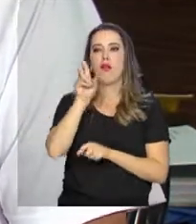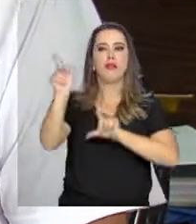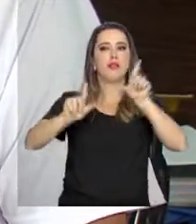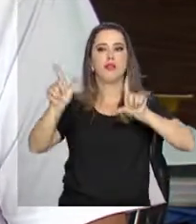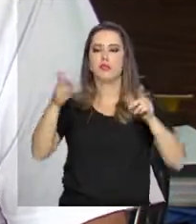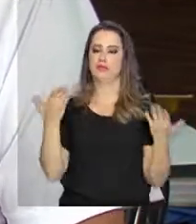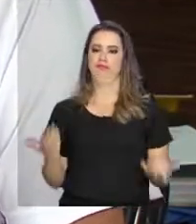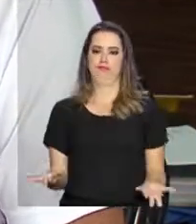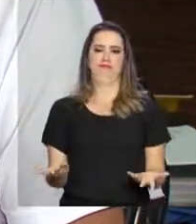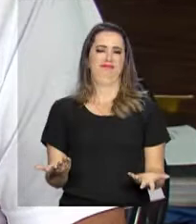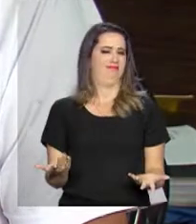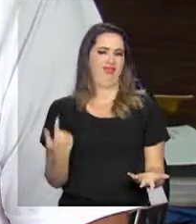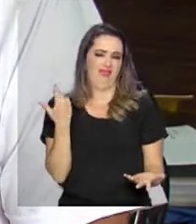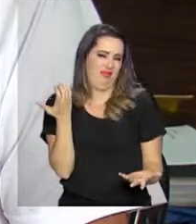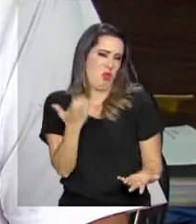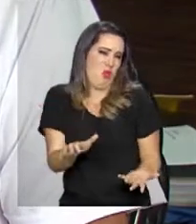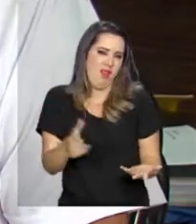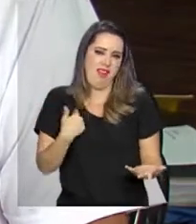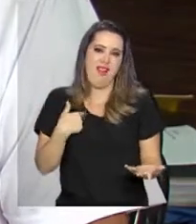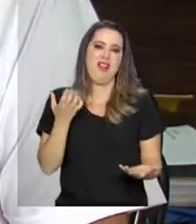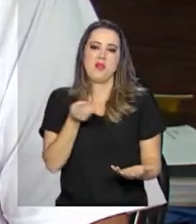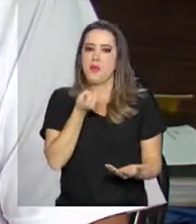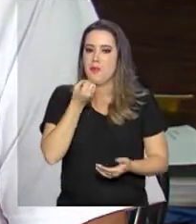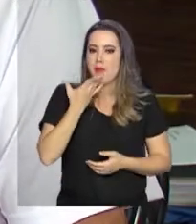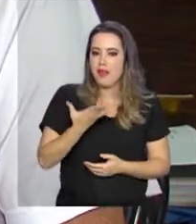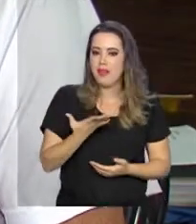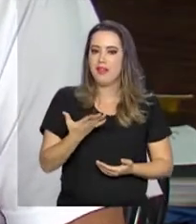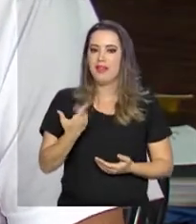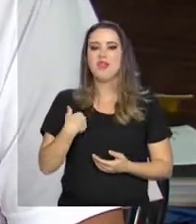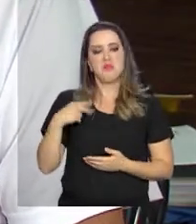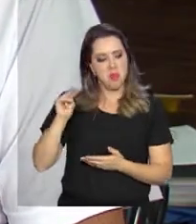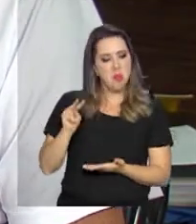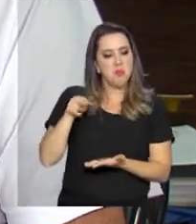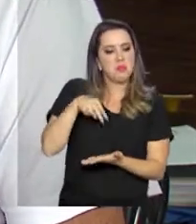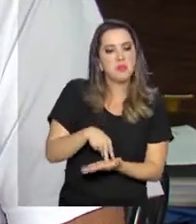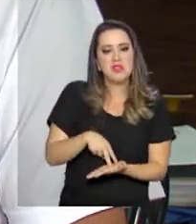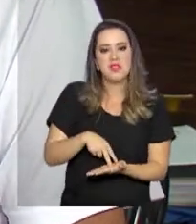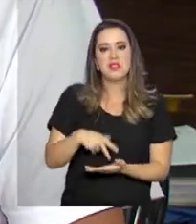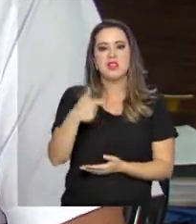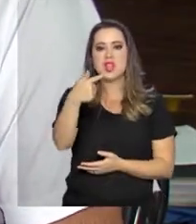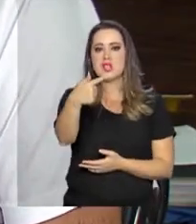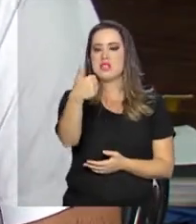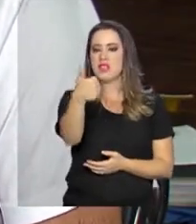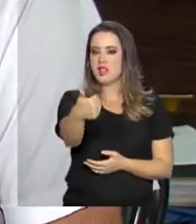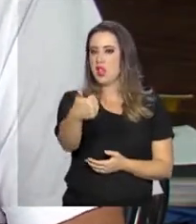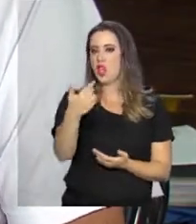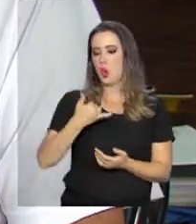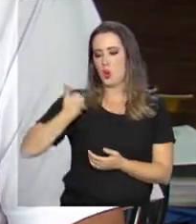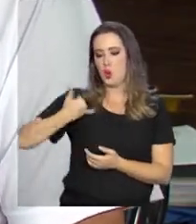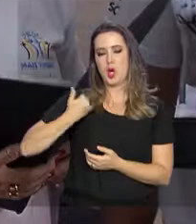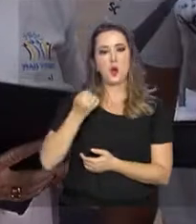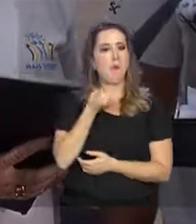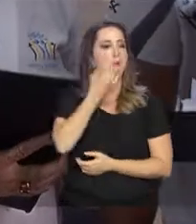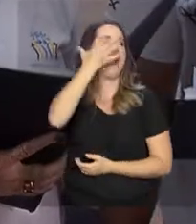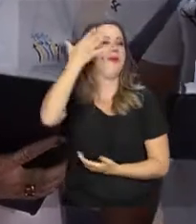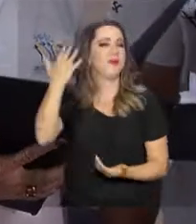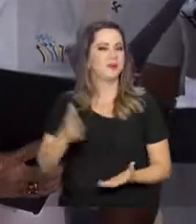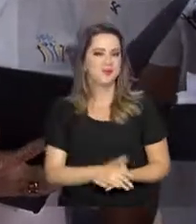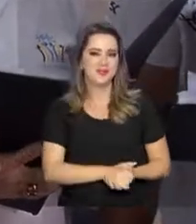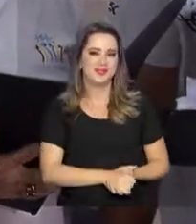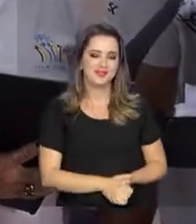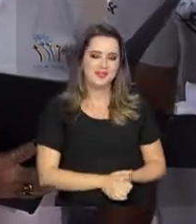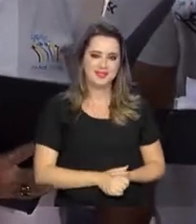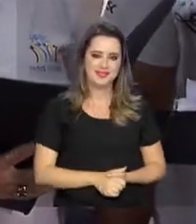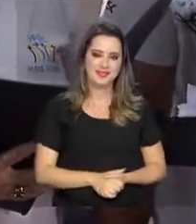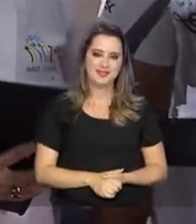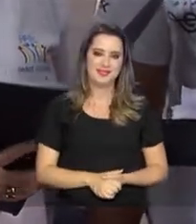Não, eu tô ainda muito bem. Estou disposto. Tenho 71 anos, estou ótimo.